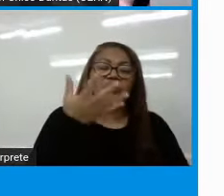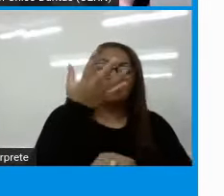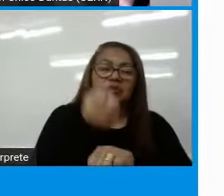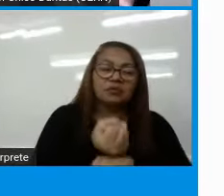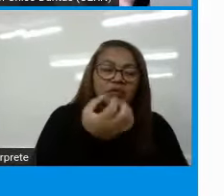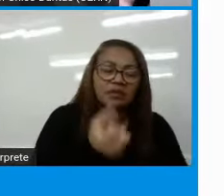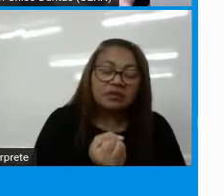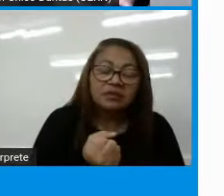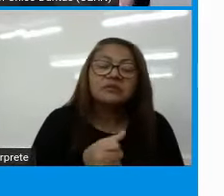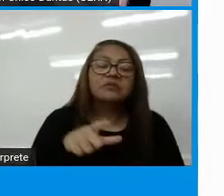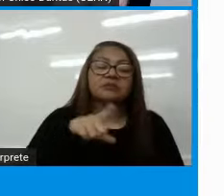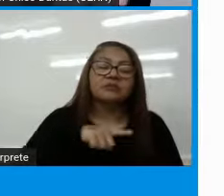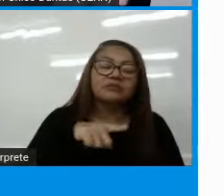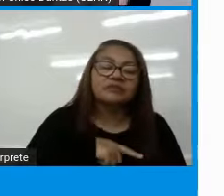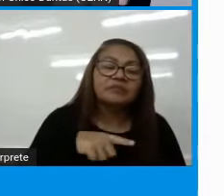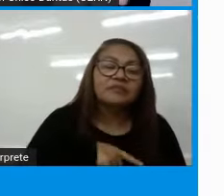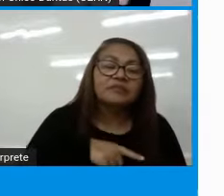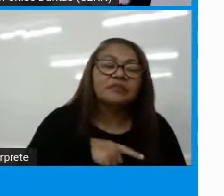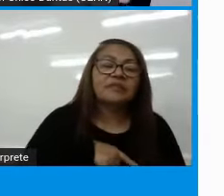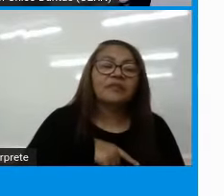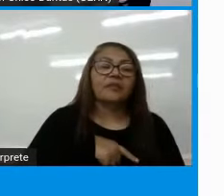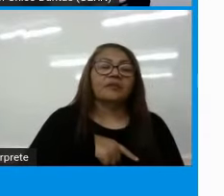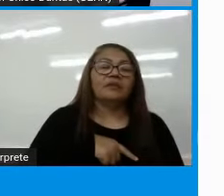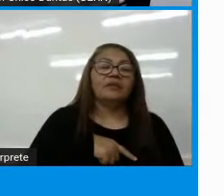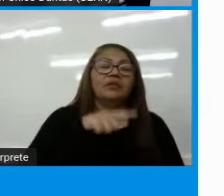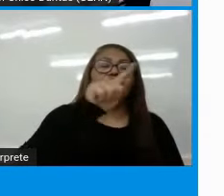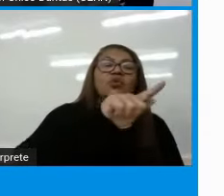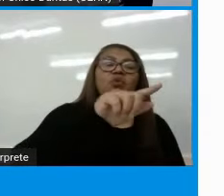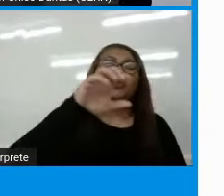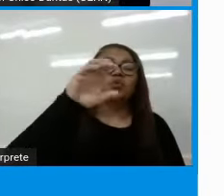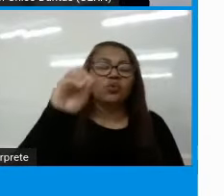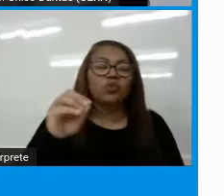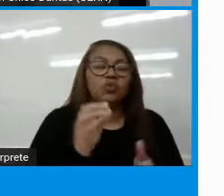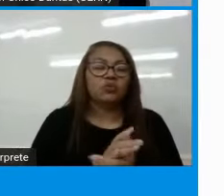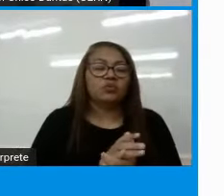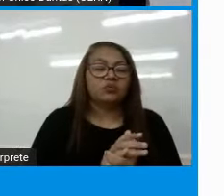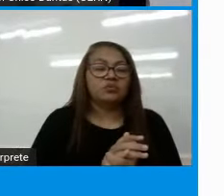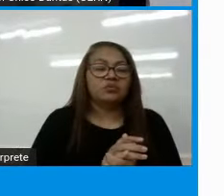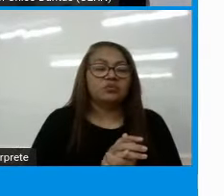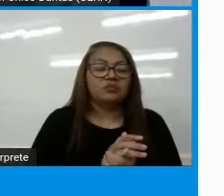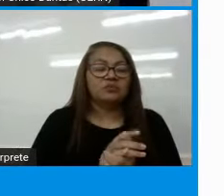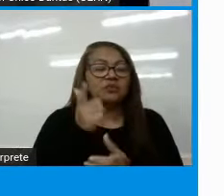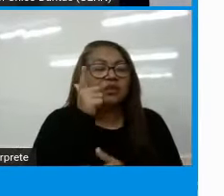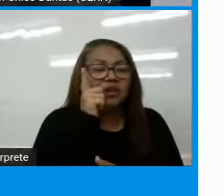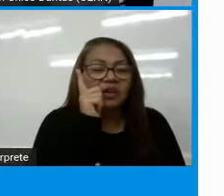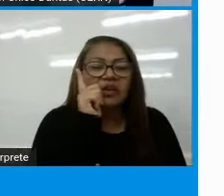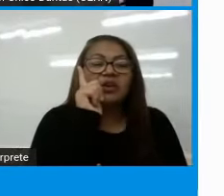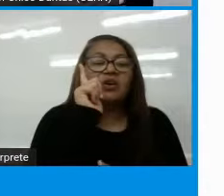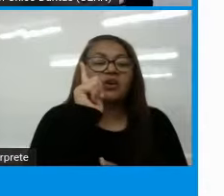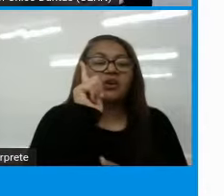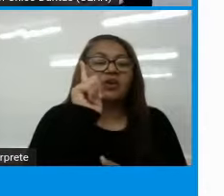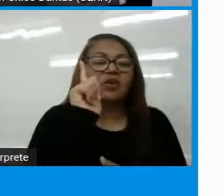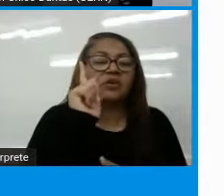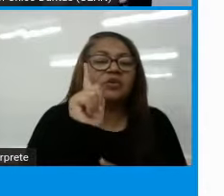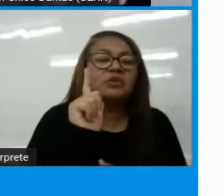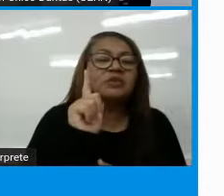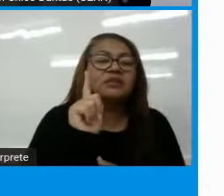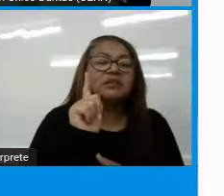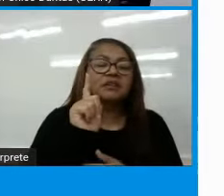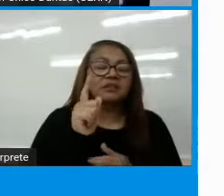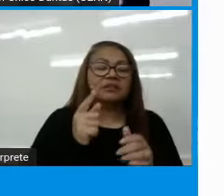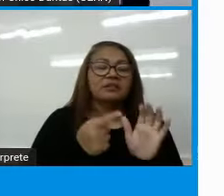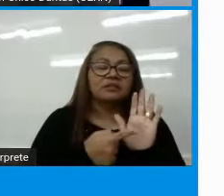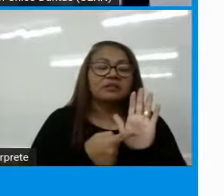seu Google Chrome, que é o seu navegador, e aí você consegue gravar a tela do seu computador. Você consegue gravar a tela e você